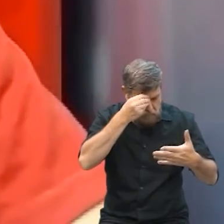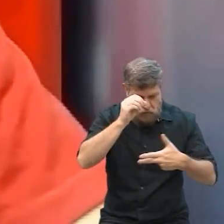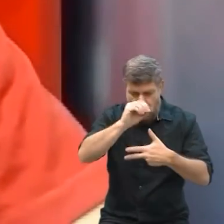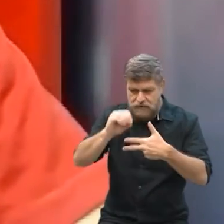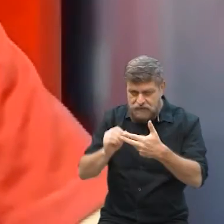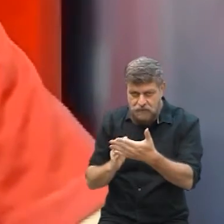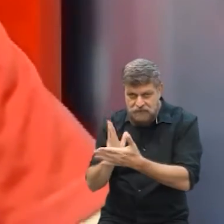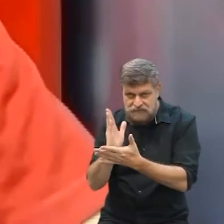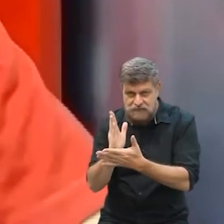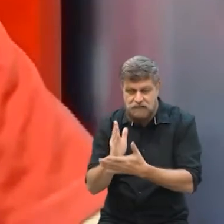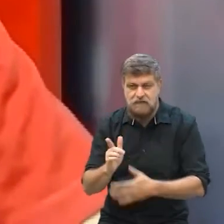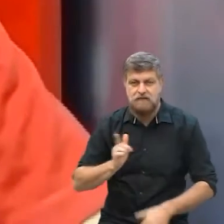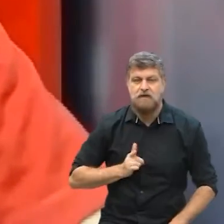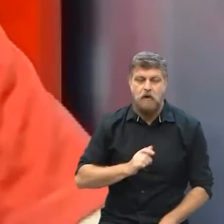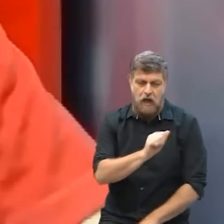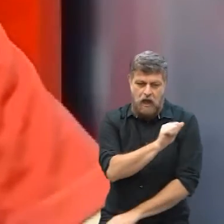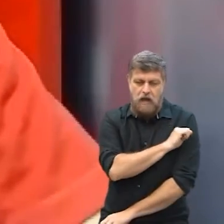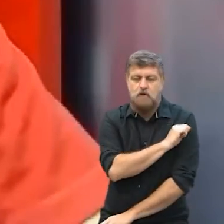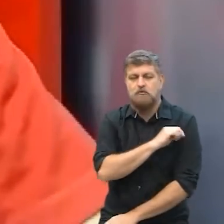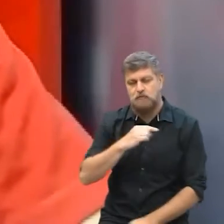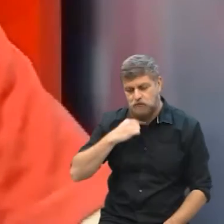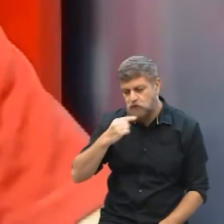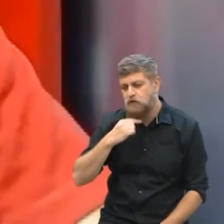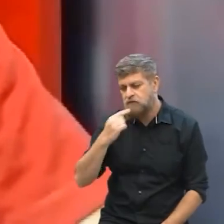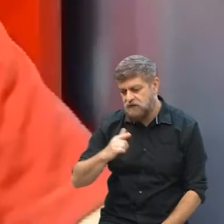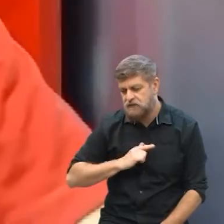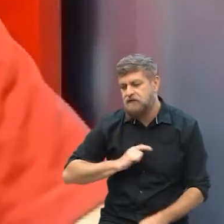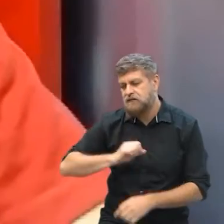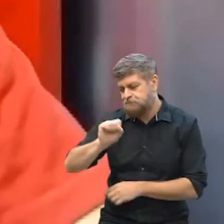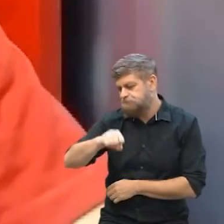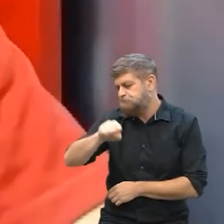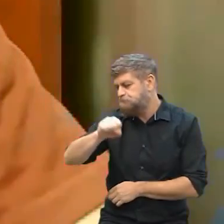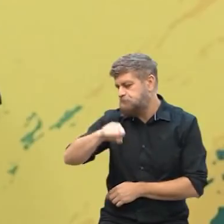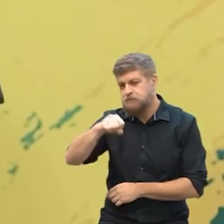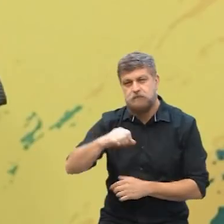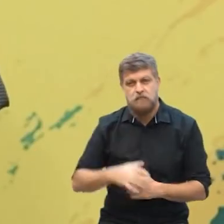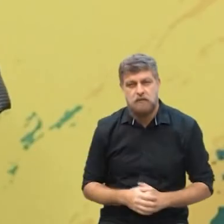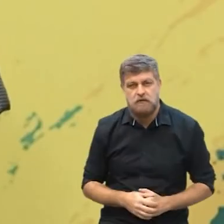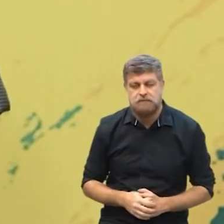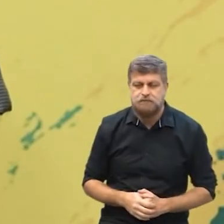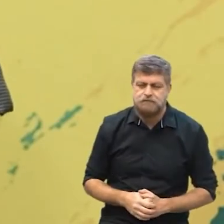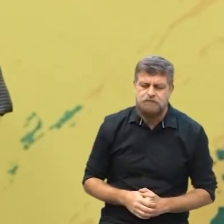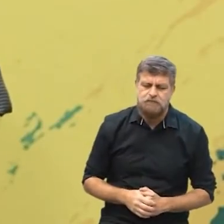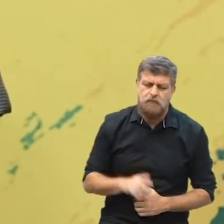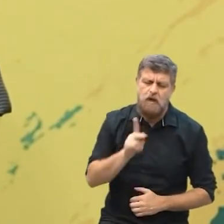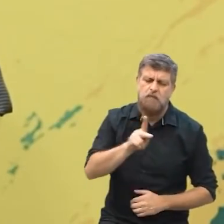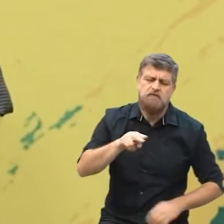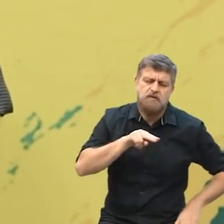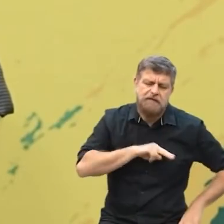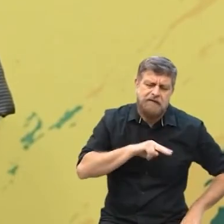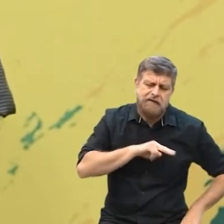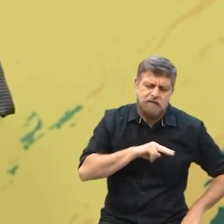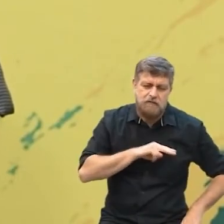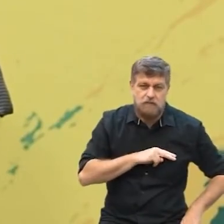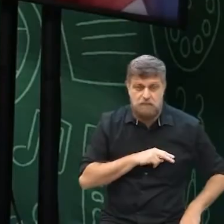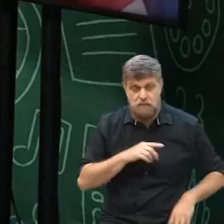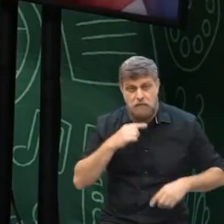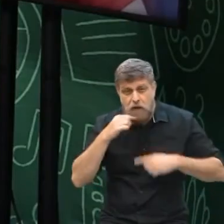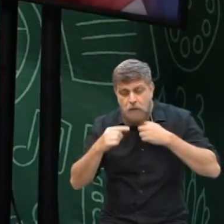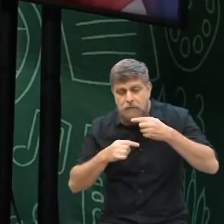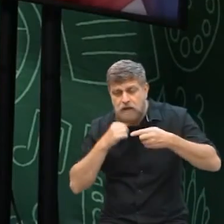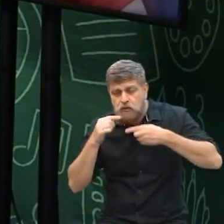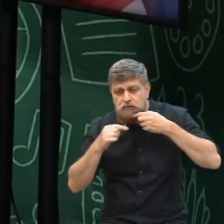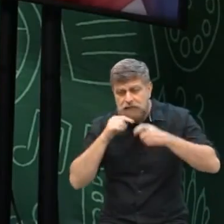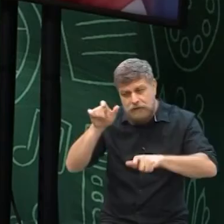Então, sem dúvidas, os alunos têm esse questionamento. Ô, professor Neto, é uma dúvida que certamente muita